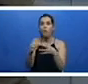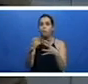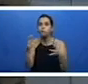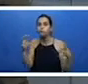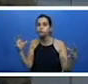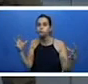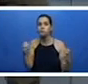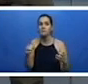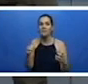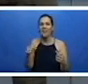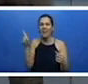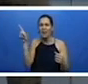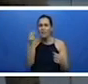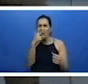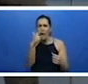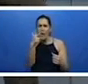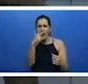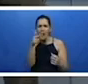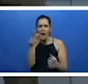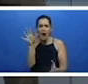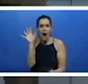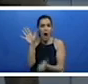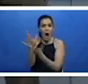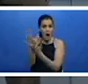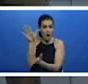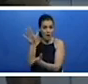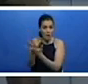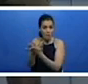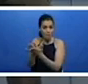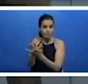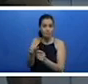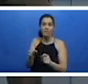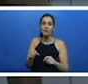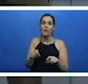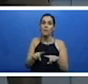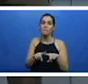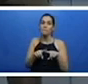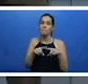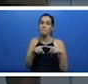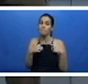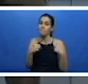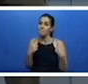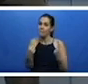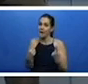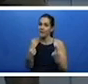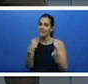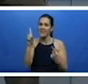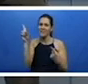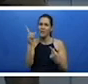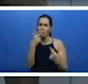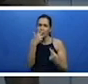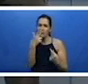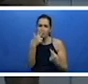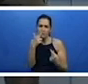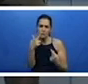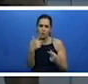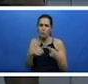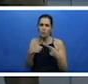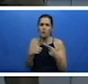com crocodilos, mas não são anfíbios. Lembrando que crocodilo, jacaré são répteis. Anfíbio é um animal de